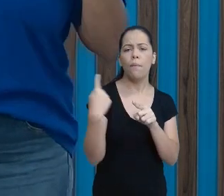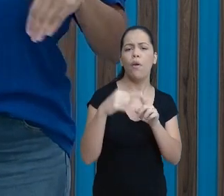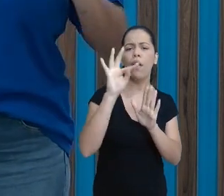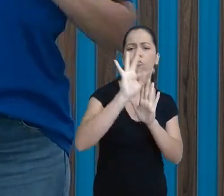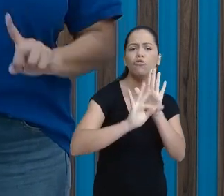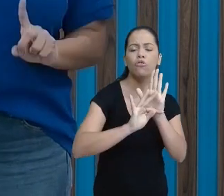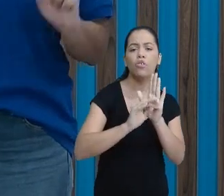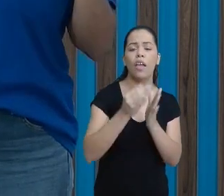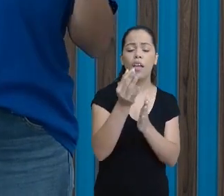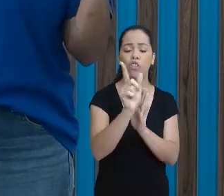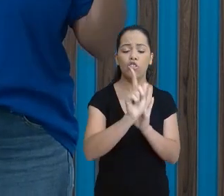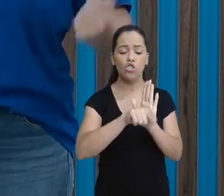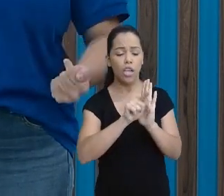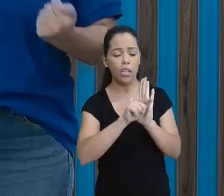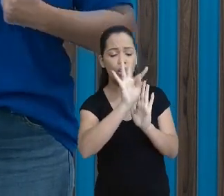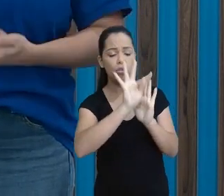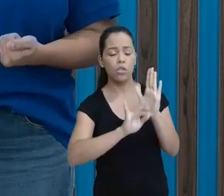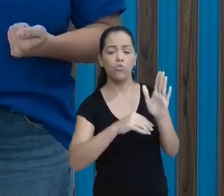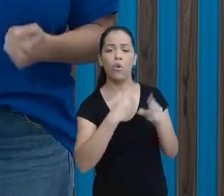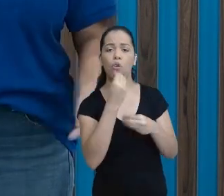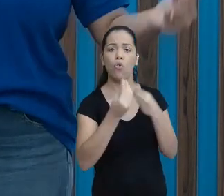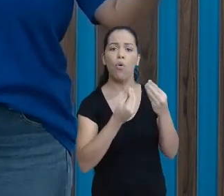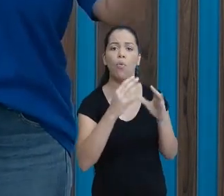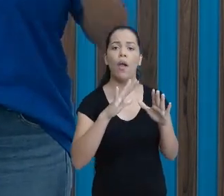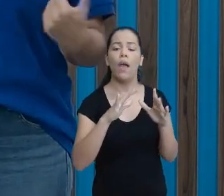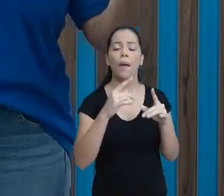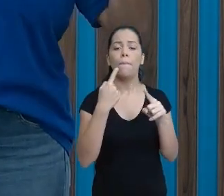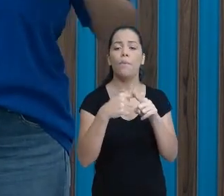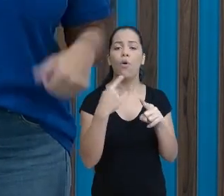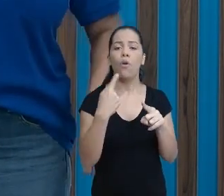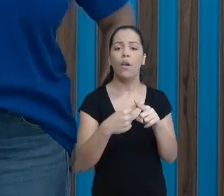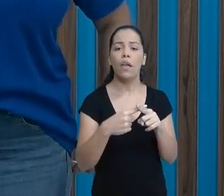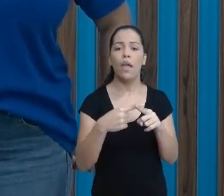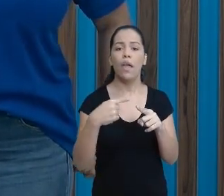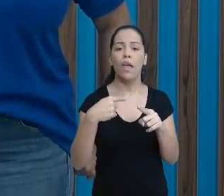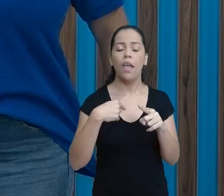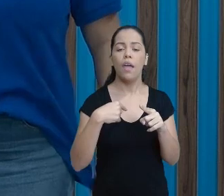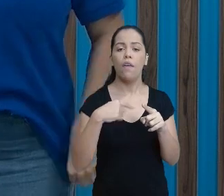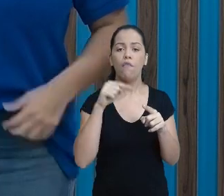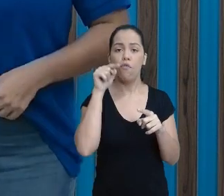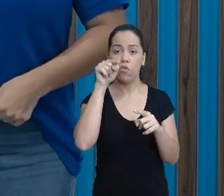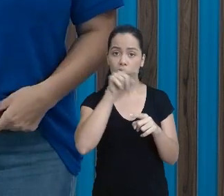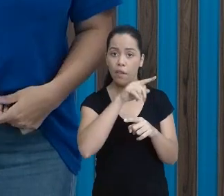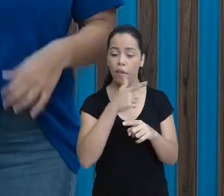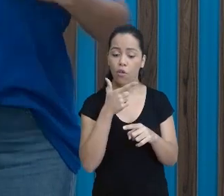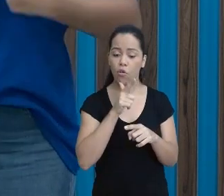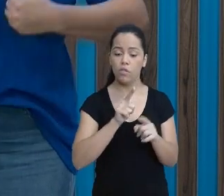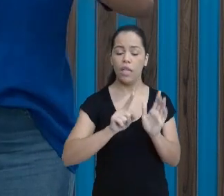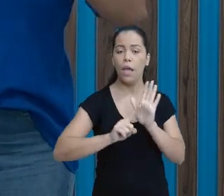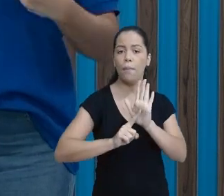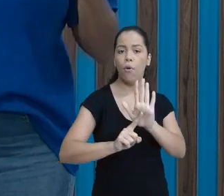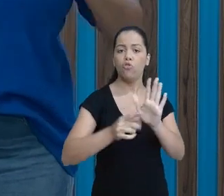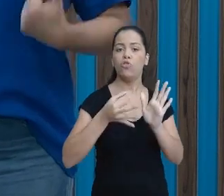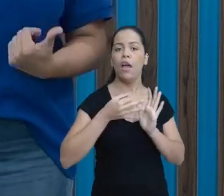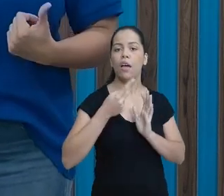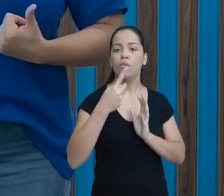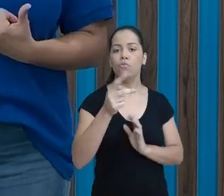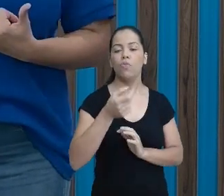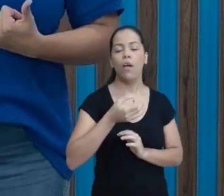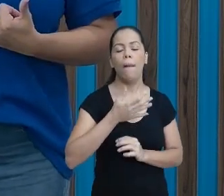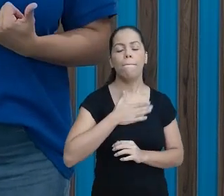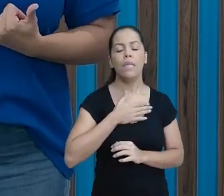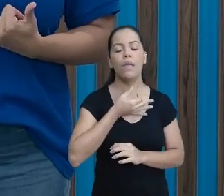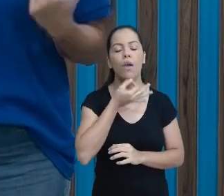principalmente, em que a voz do resenhista aparece. É a minha avaliação sobre algo. É a minha opinião sobre